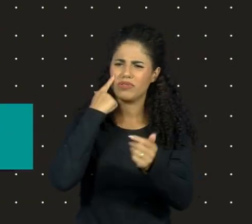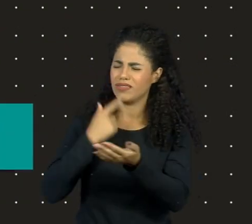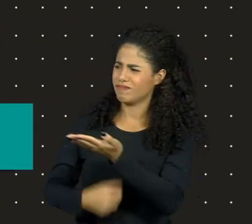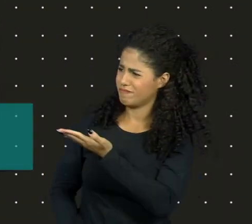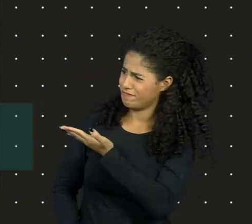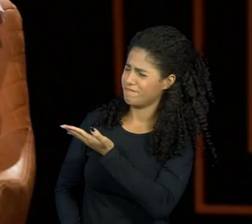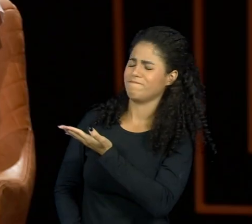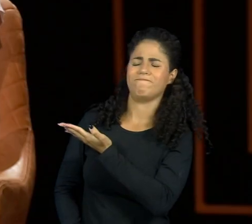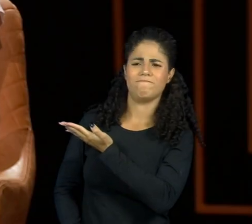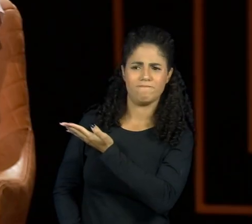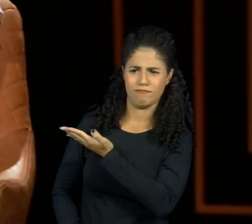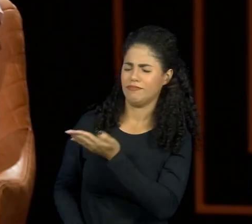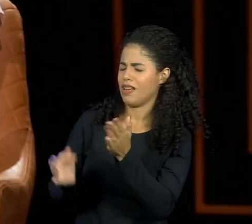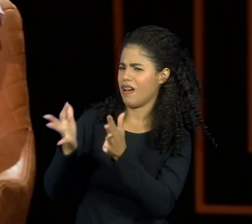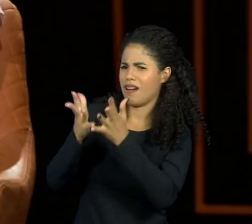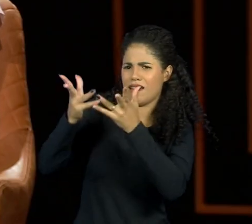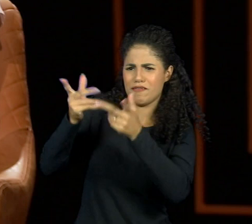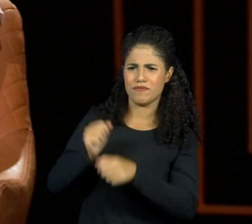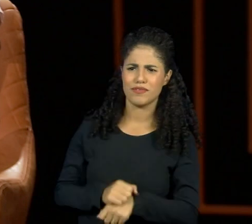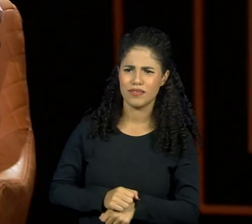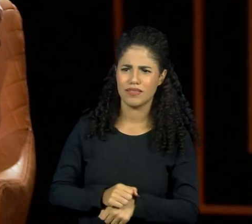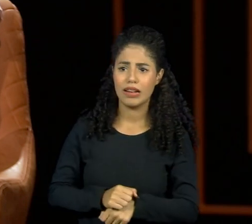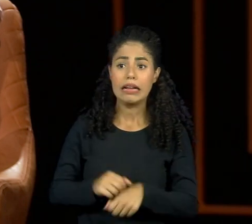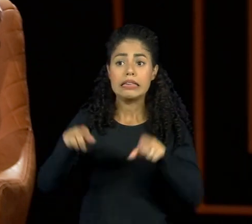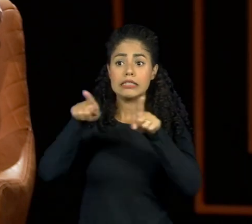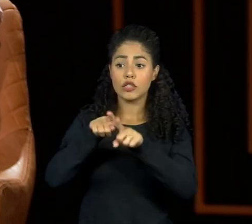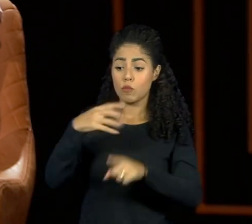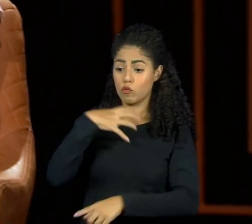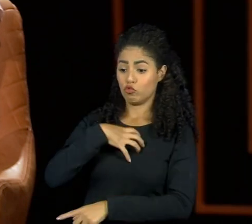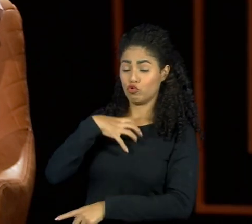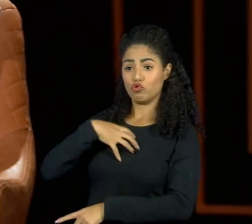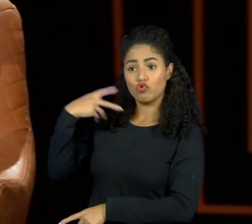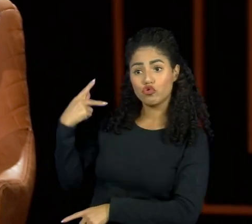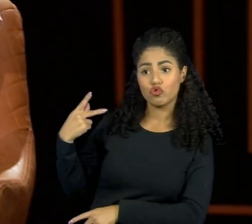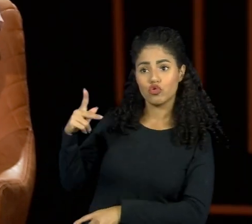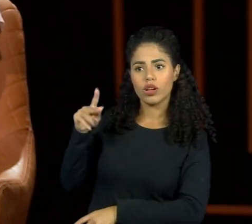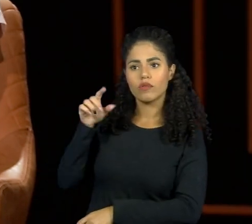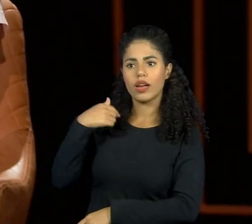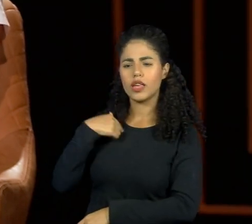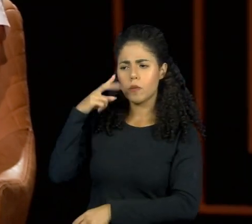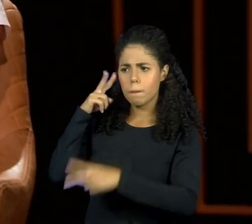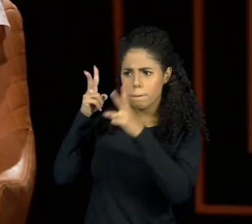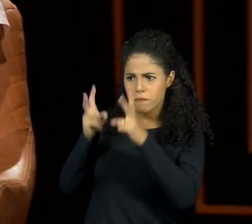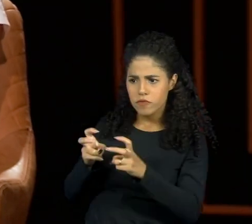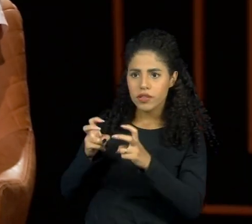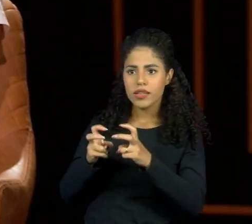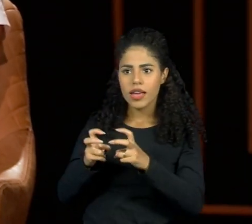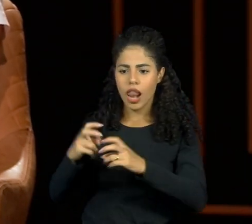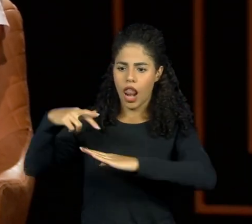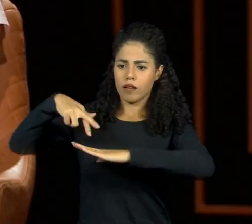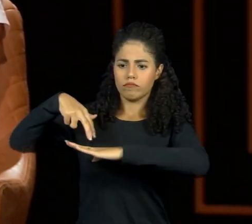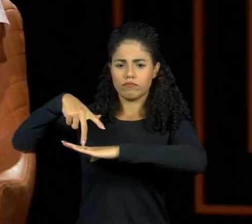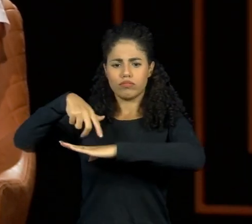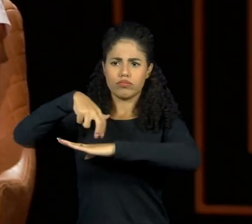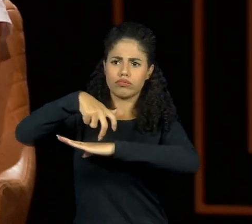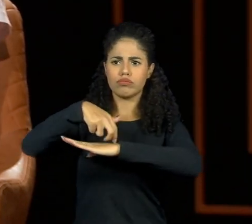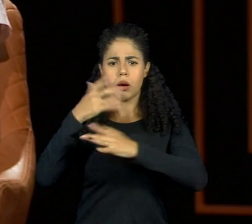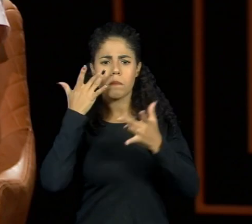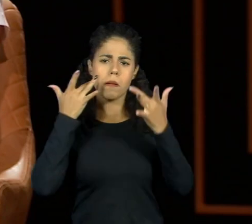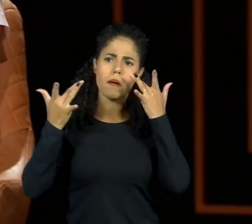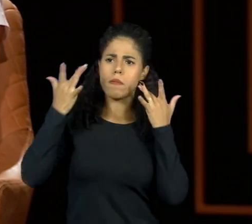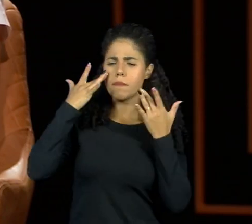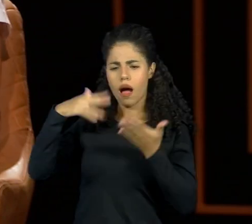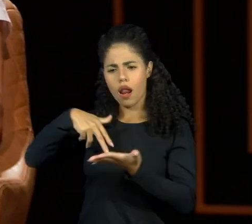todas, entendeu? E a maneira dela... Eu a vi no palco ainda, viva, já,